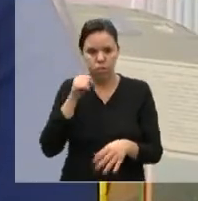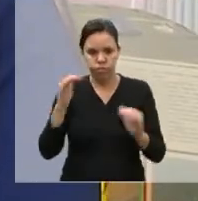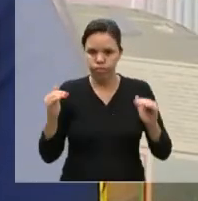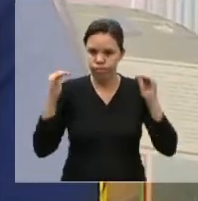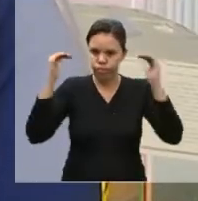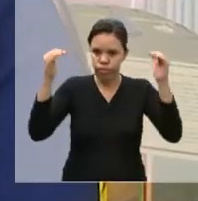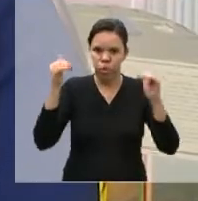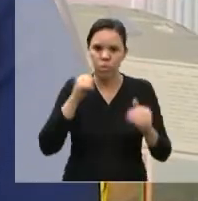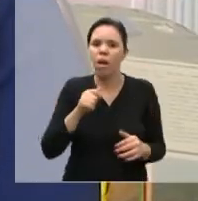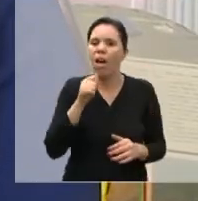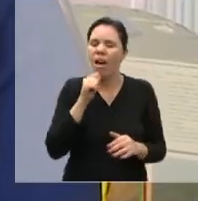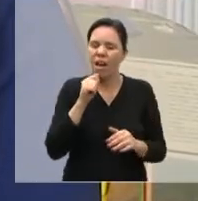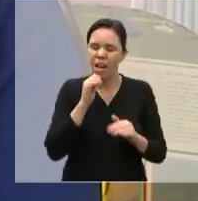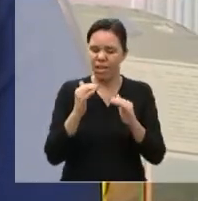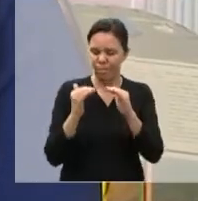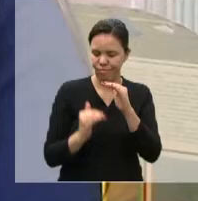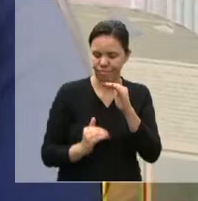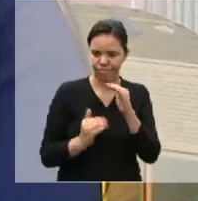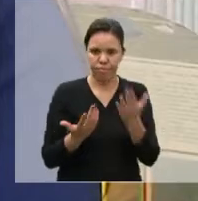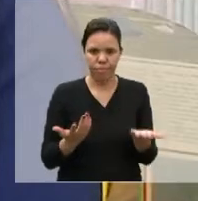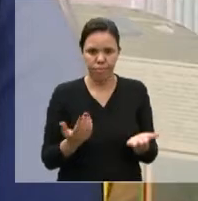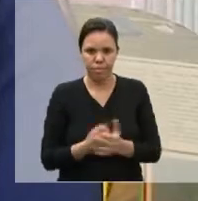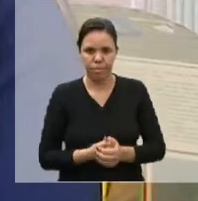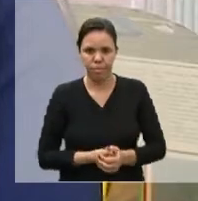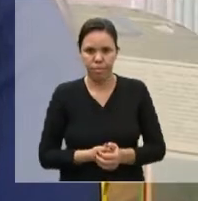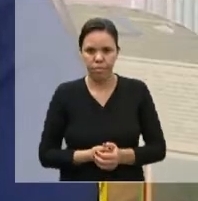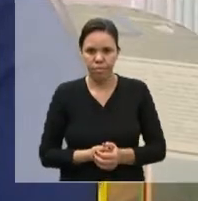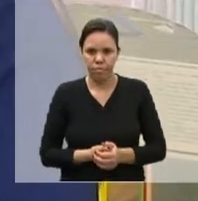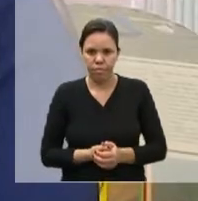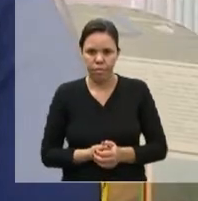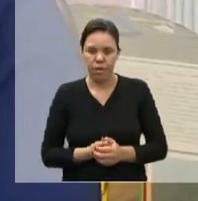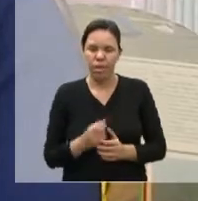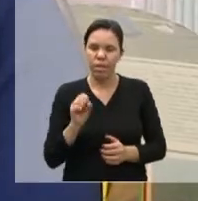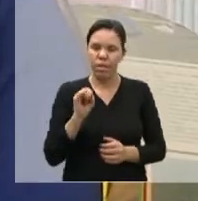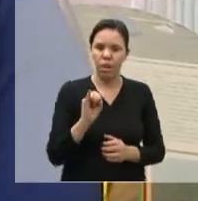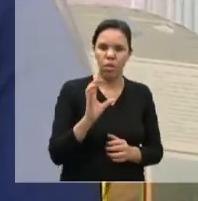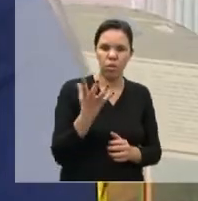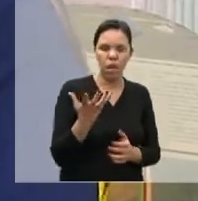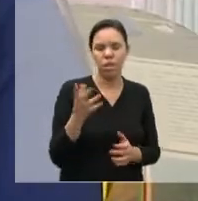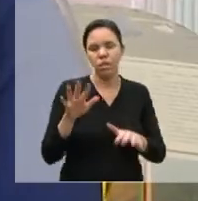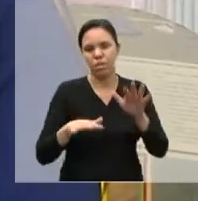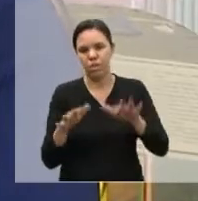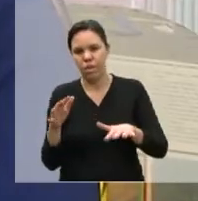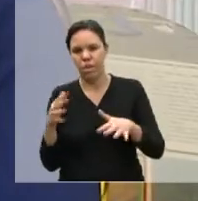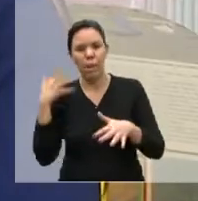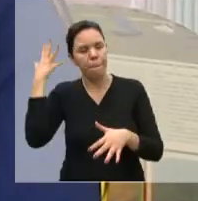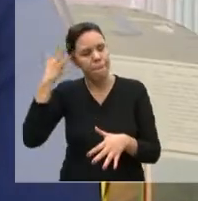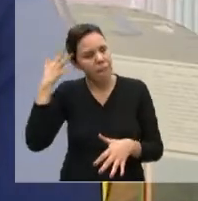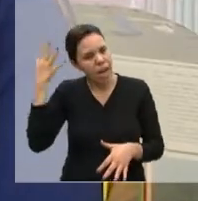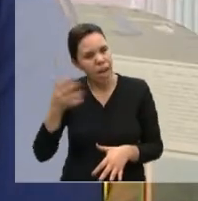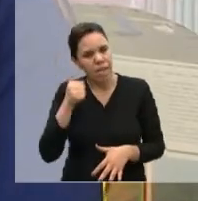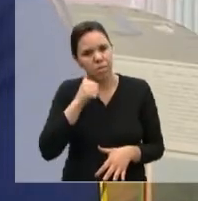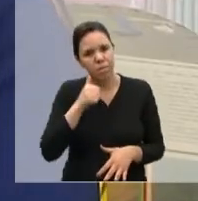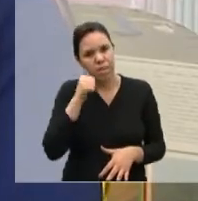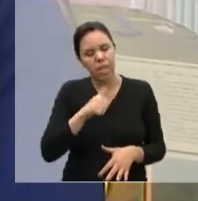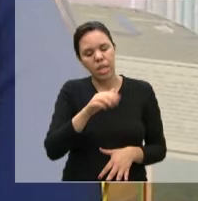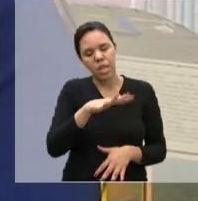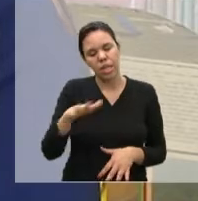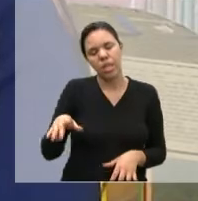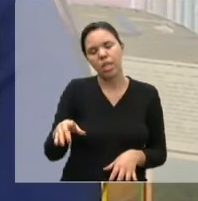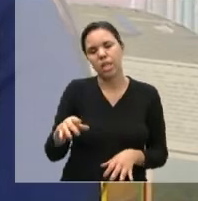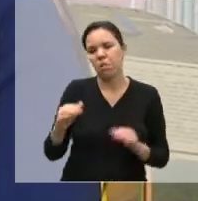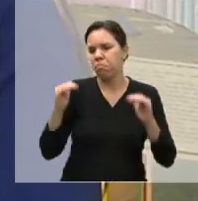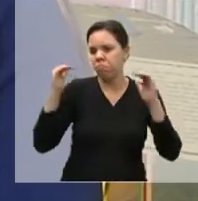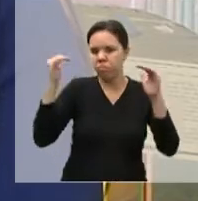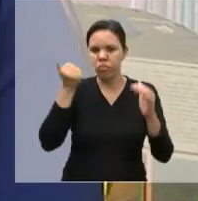estão atrás nessa corrida. Então, eventos como Meninas Super Cientistas, como o CAFIM, Ciência e Arte no Inverno, ambos proporcionados